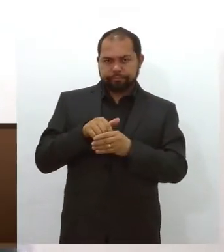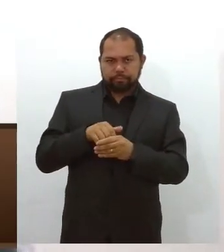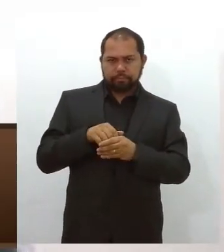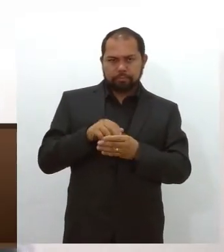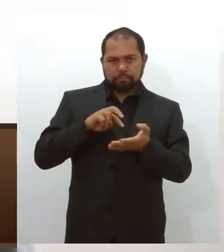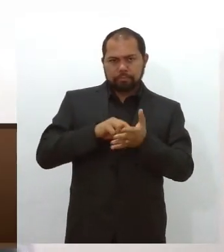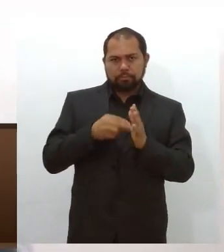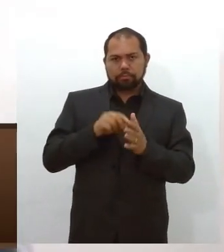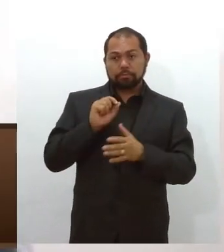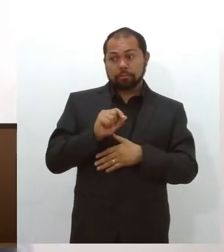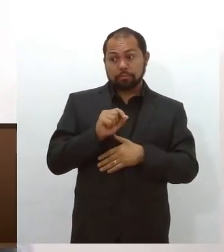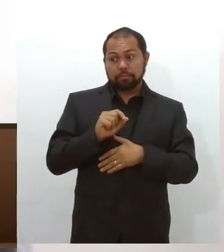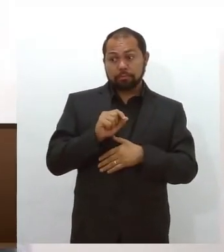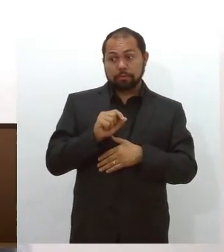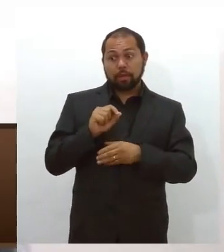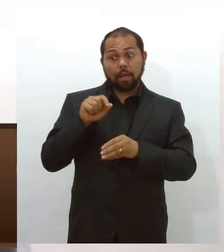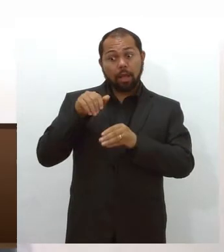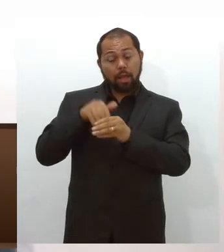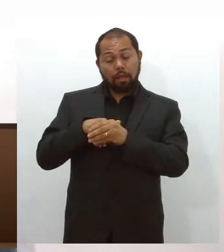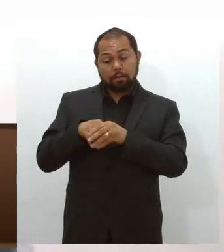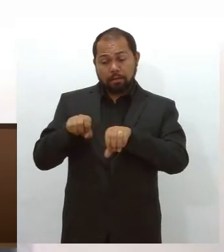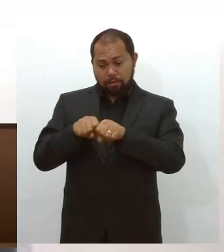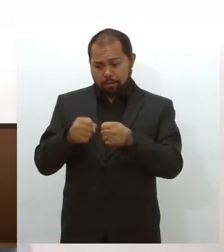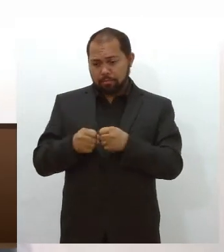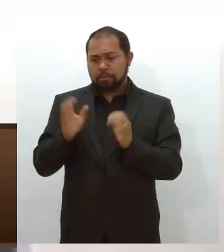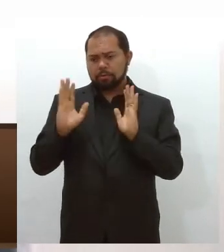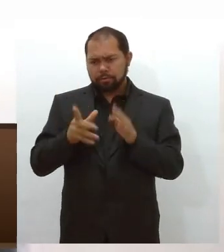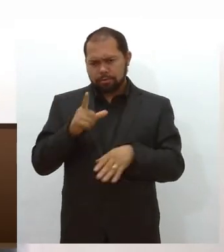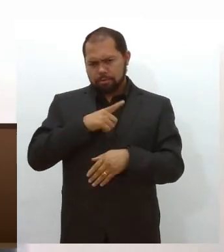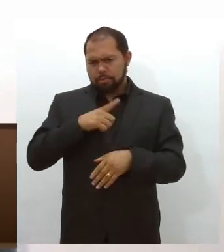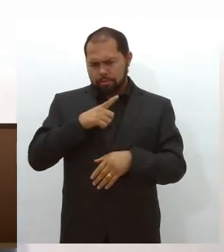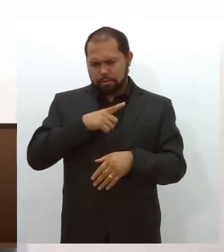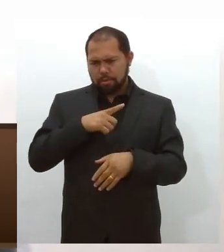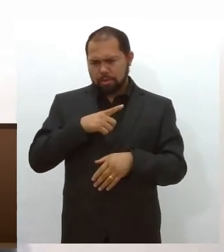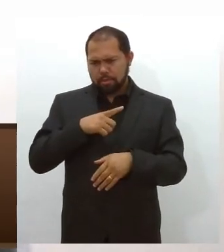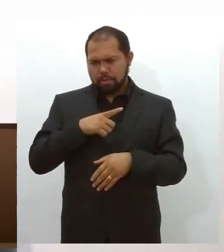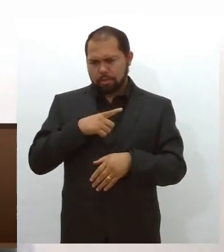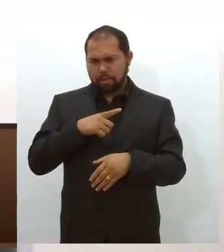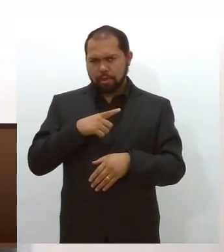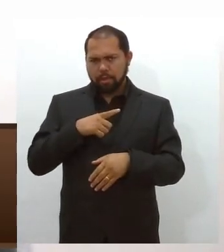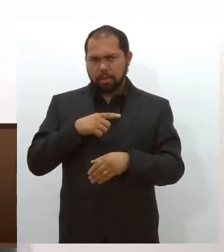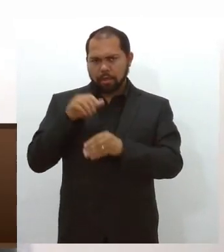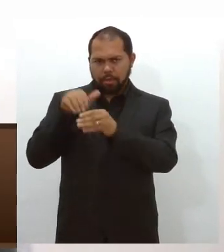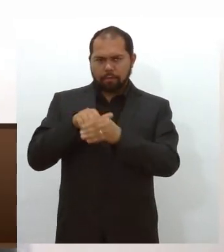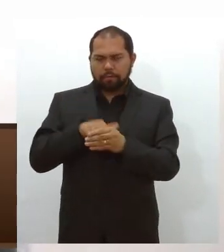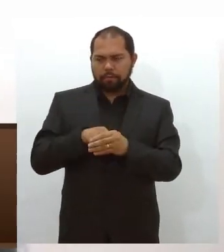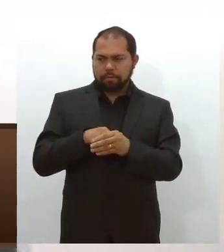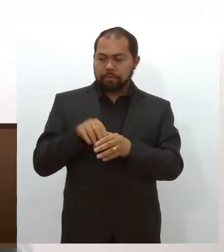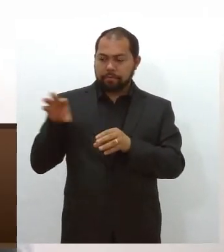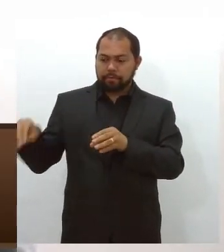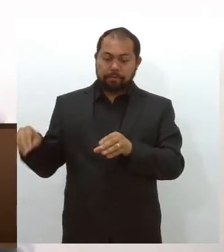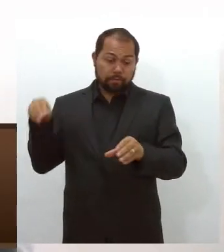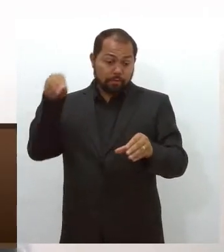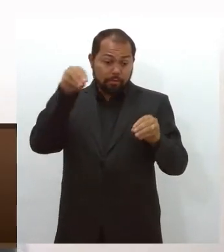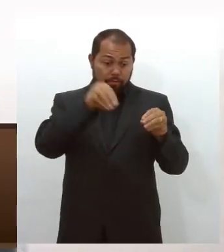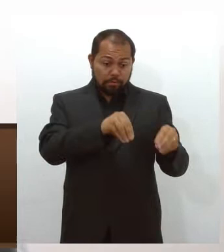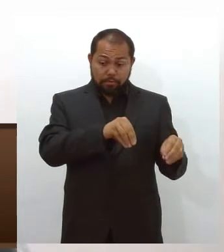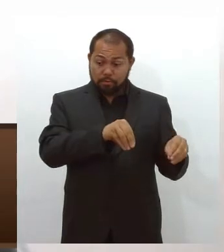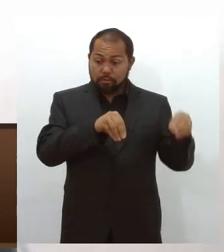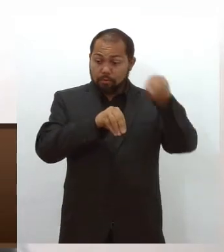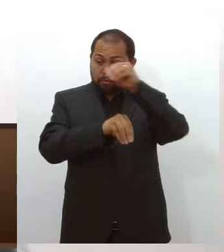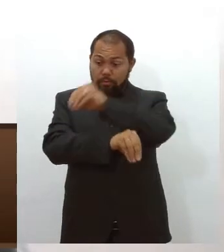né? Então, esses votos serão transferidos para a urna de contingência e continuará a